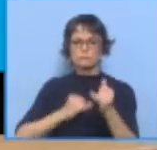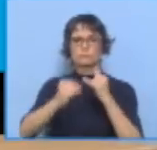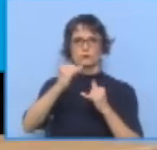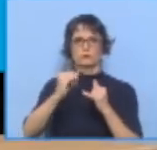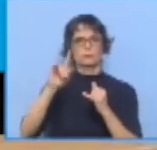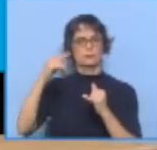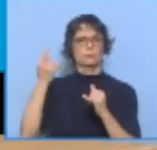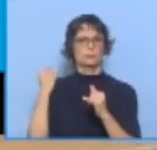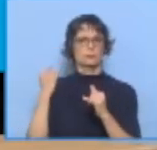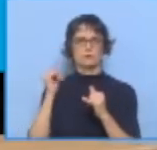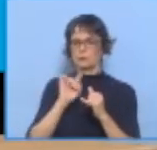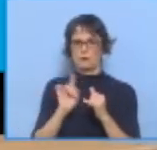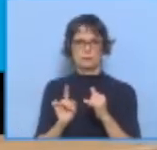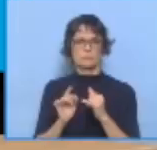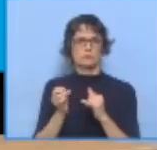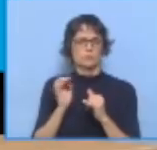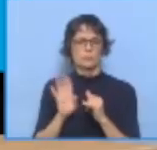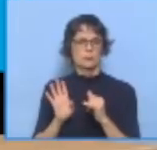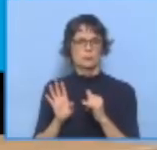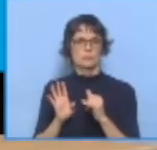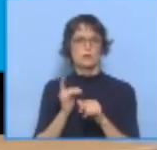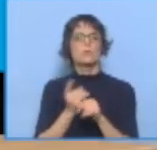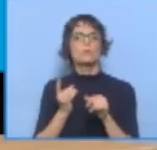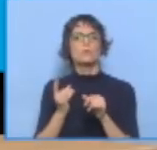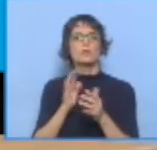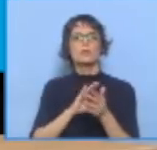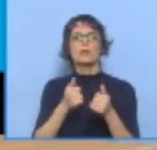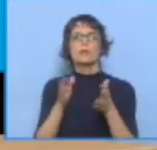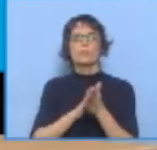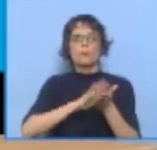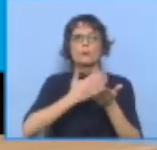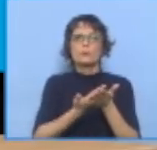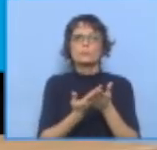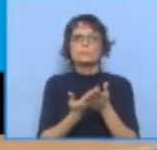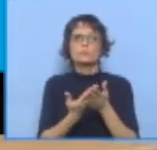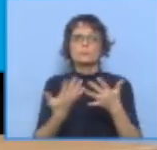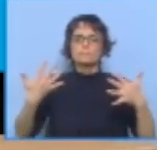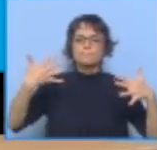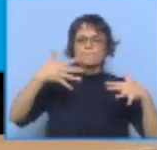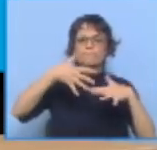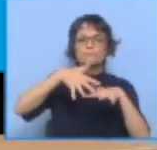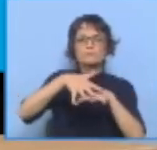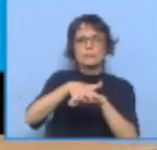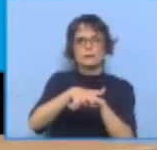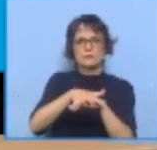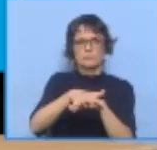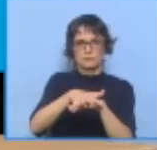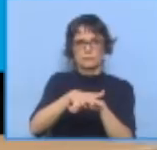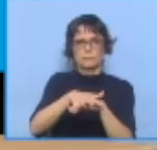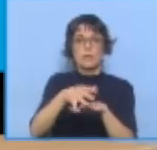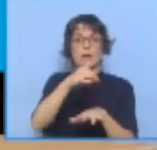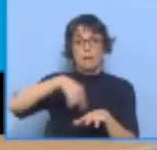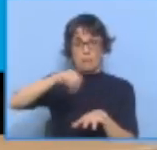traduções são excluídas, porque elas completam-se. E depois nós, nas traduções, distinguimos